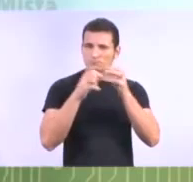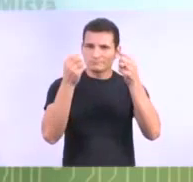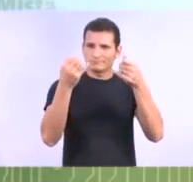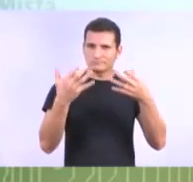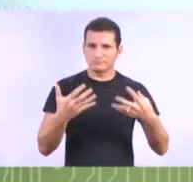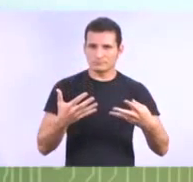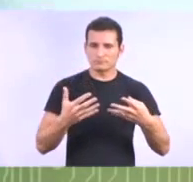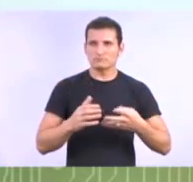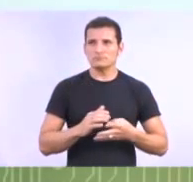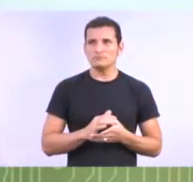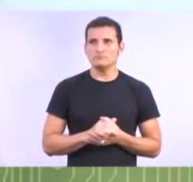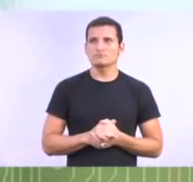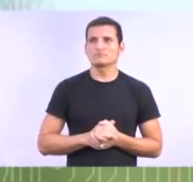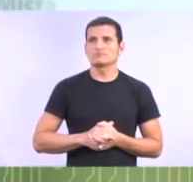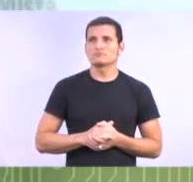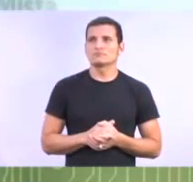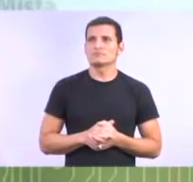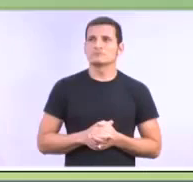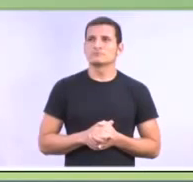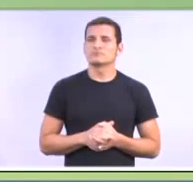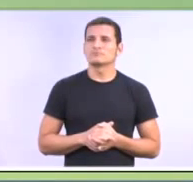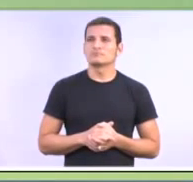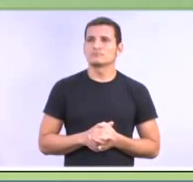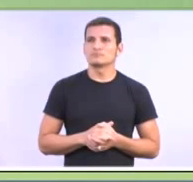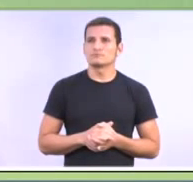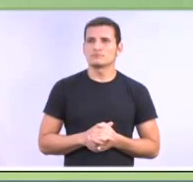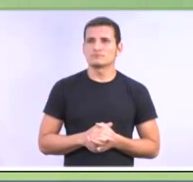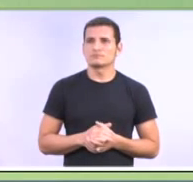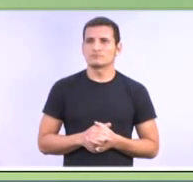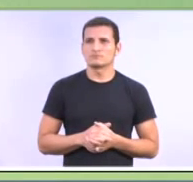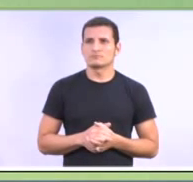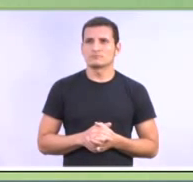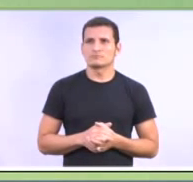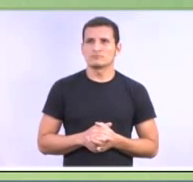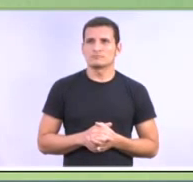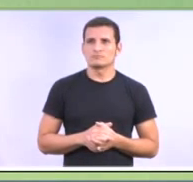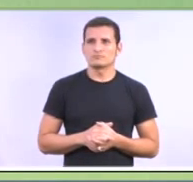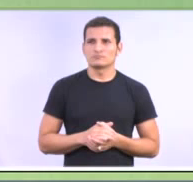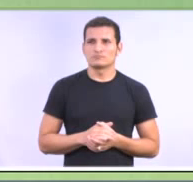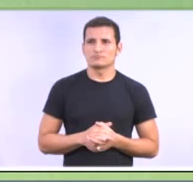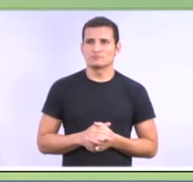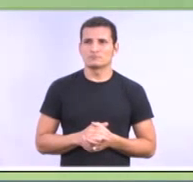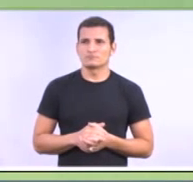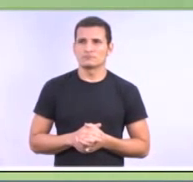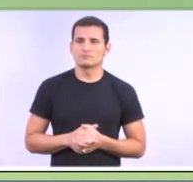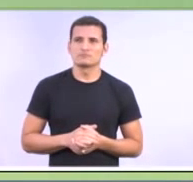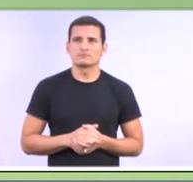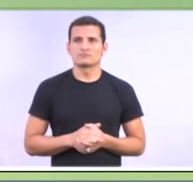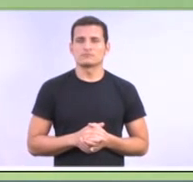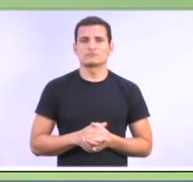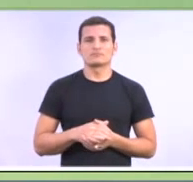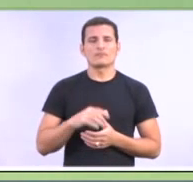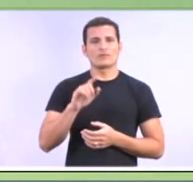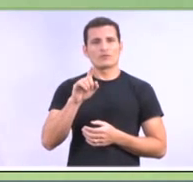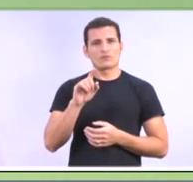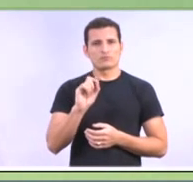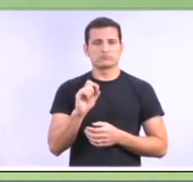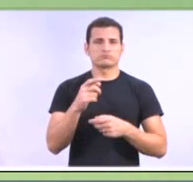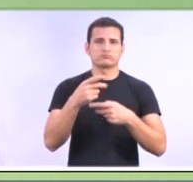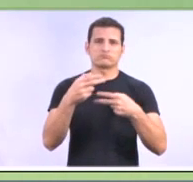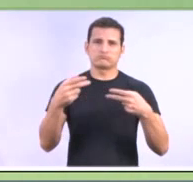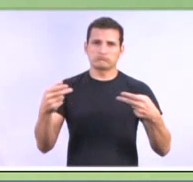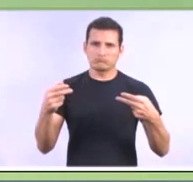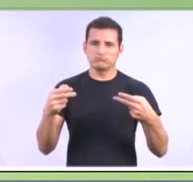correto? Vamos falar basicamente que as topologias são os equipamentos ligados em rede, né, para